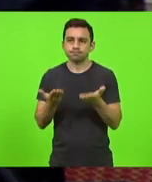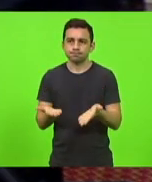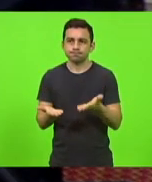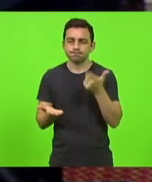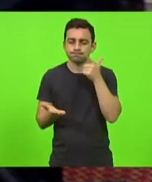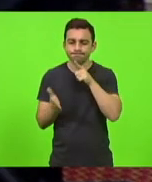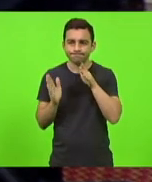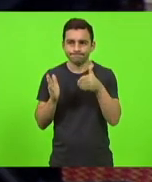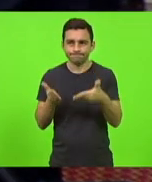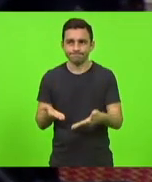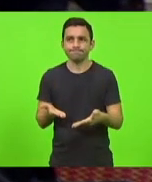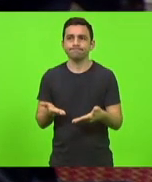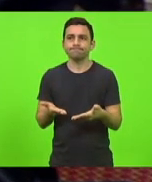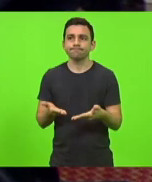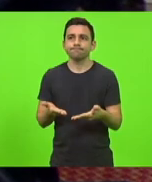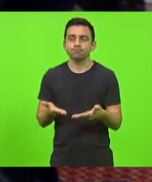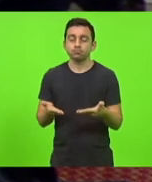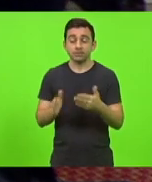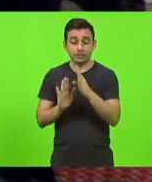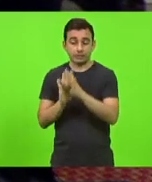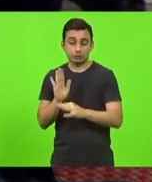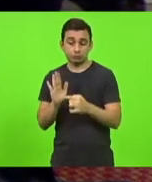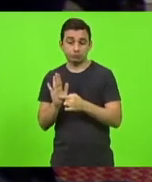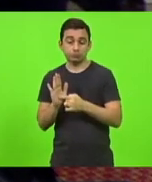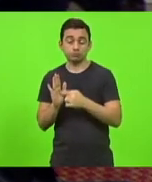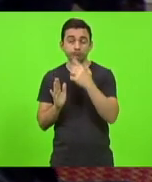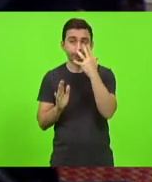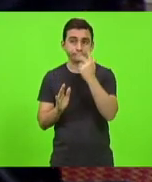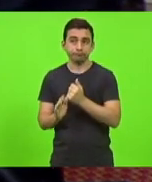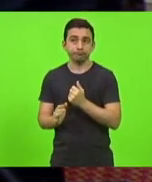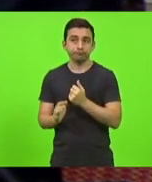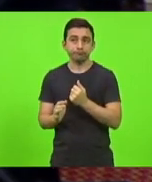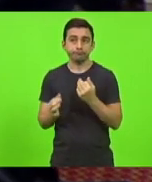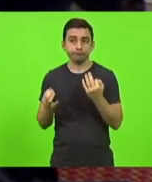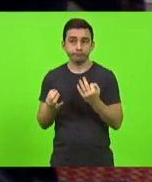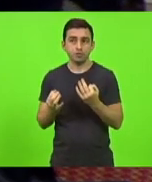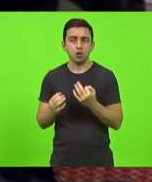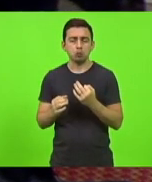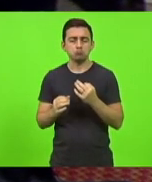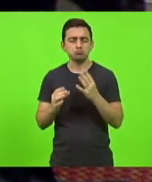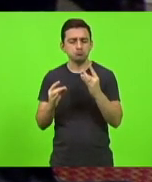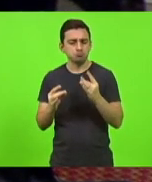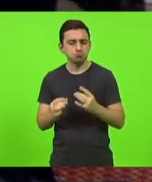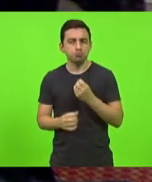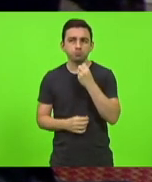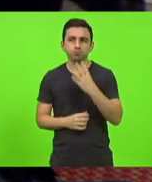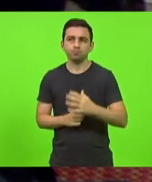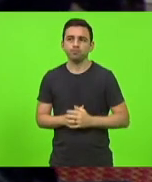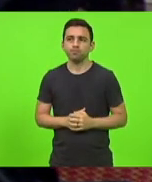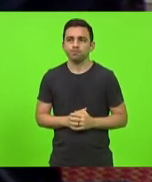a esse belo texto, se não perfeito, mas aprimorado.